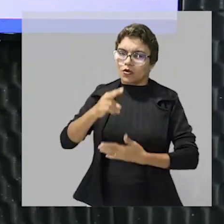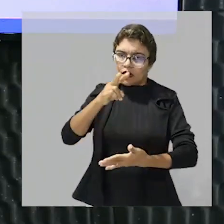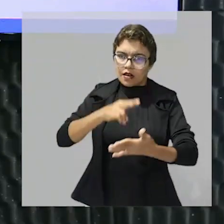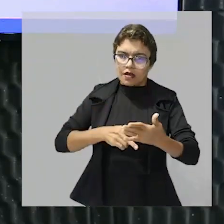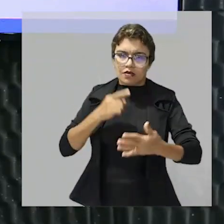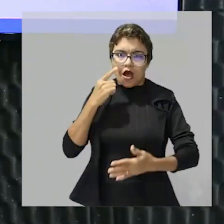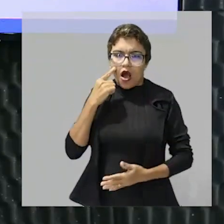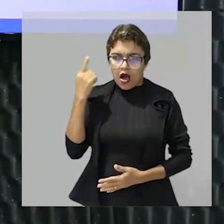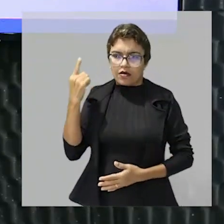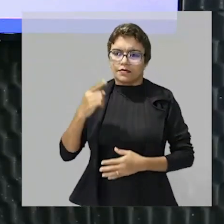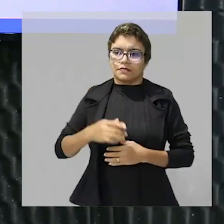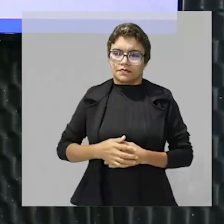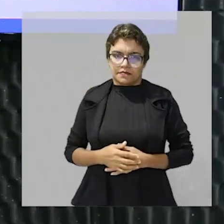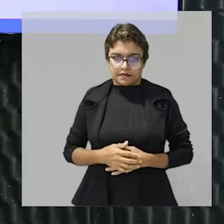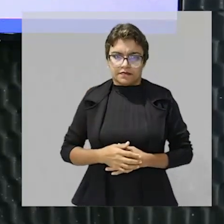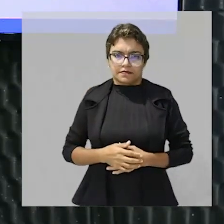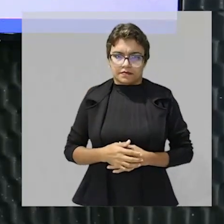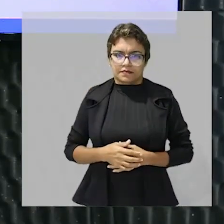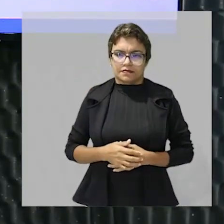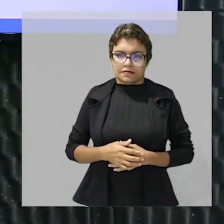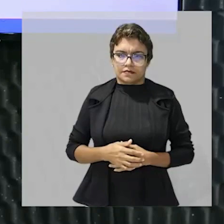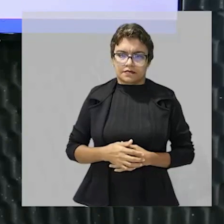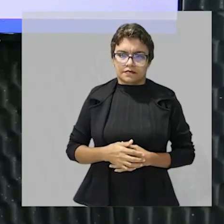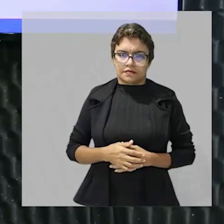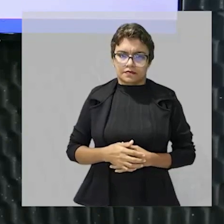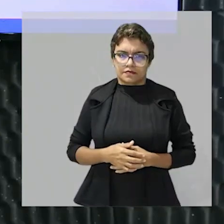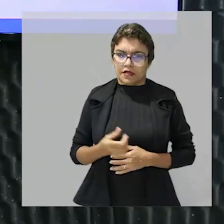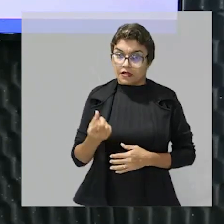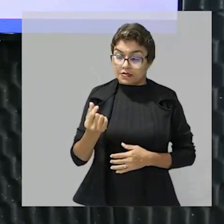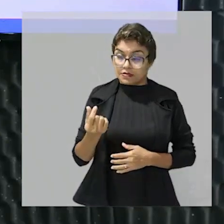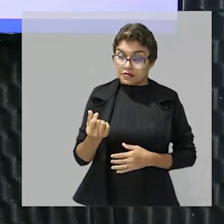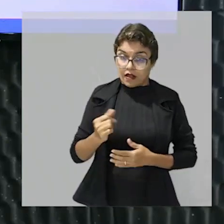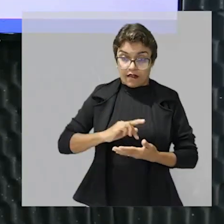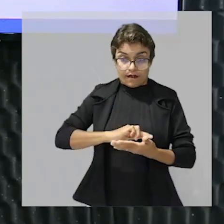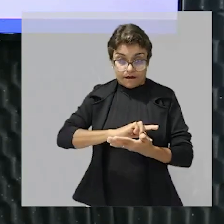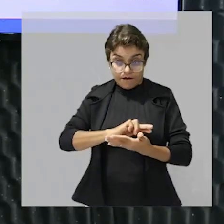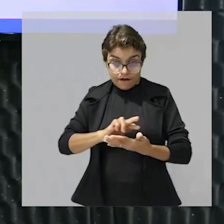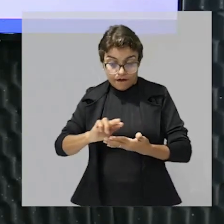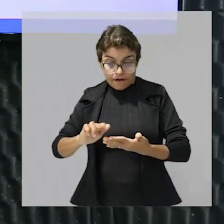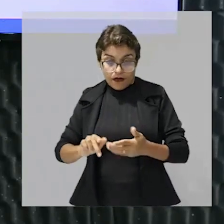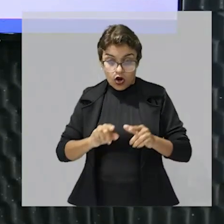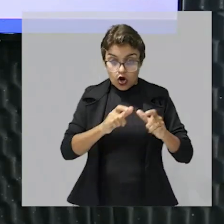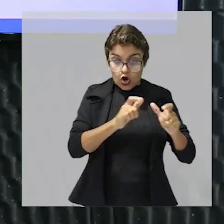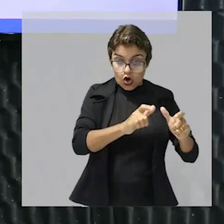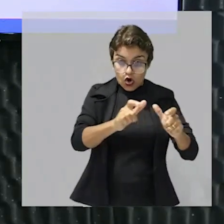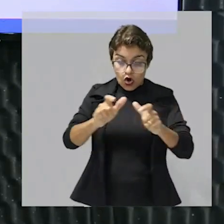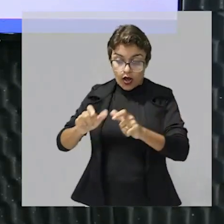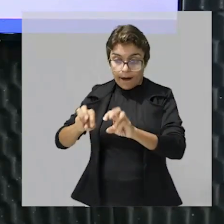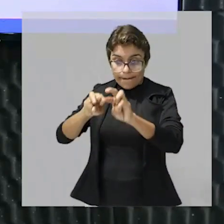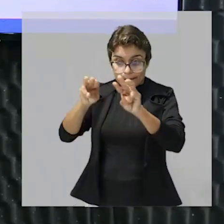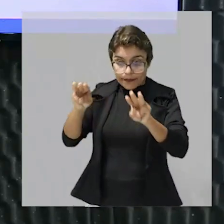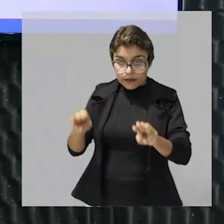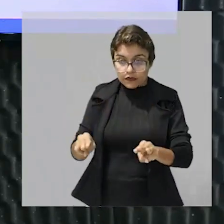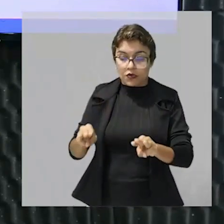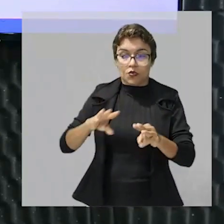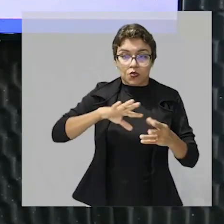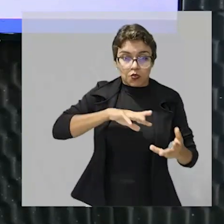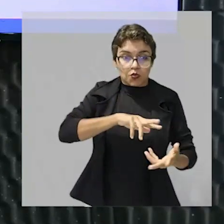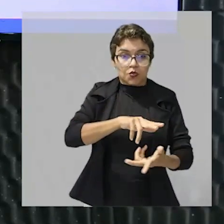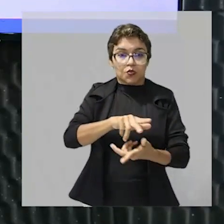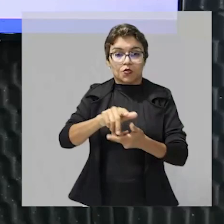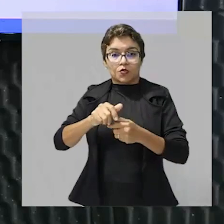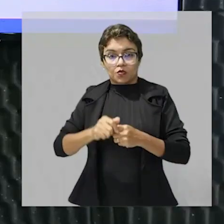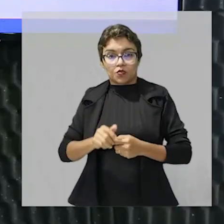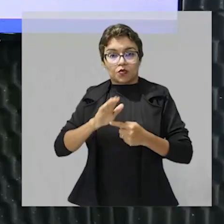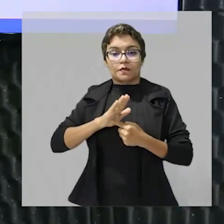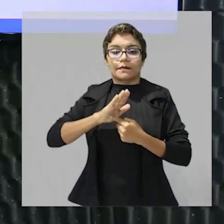projeto Cédula, de Cildo Meirelles, cédula de dinheiro em diversas galerias e museus do mundo todo, propondo a difusão